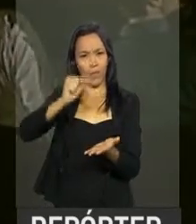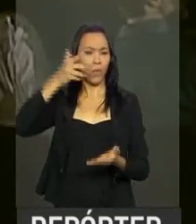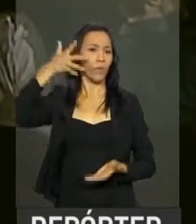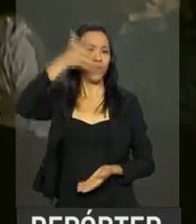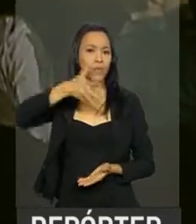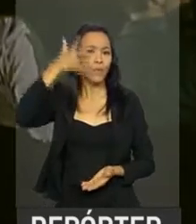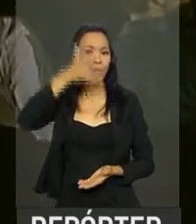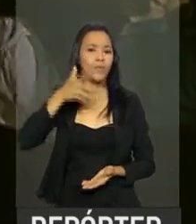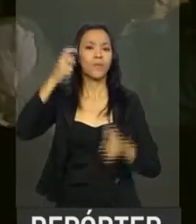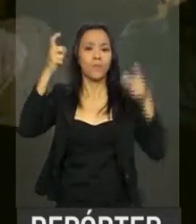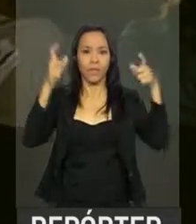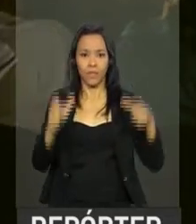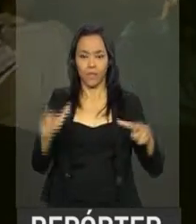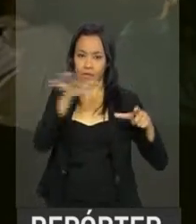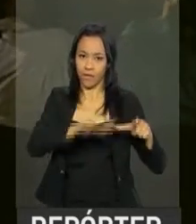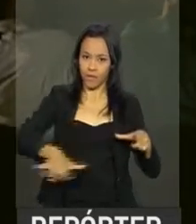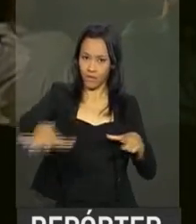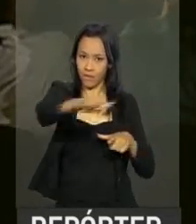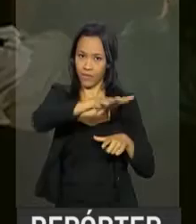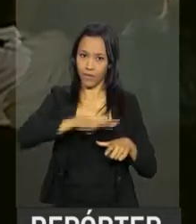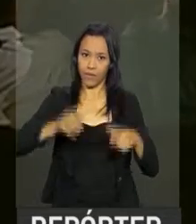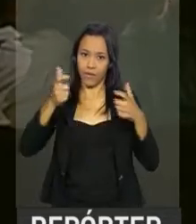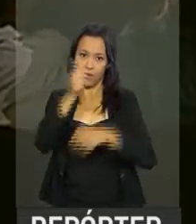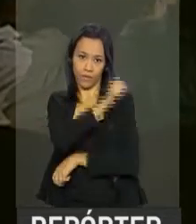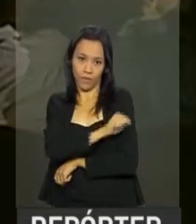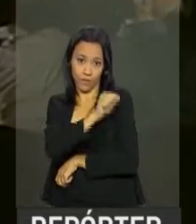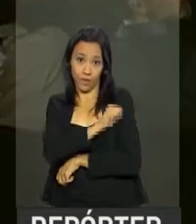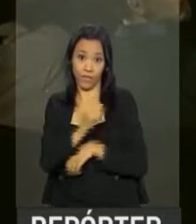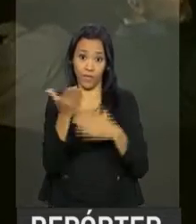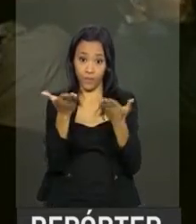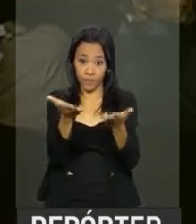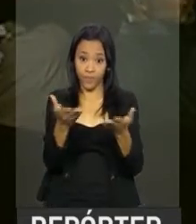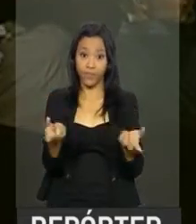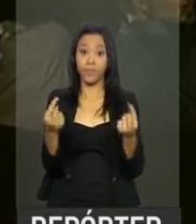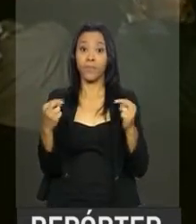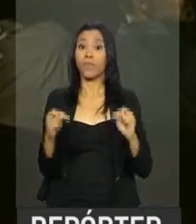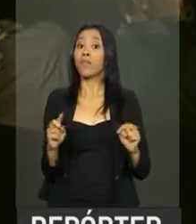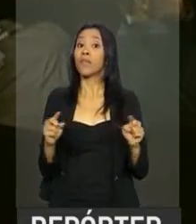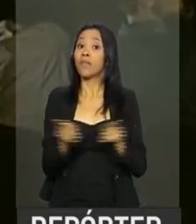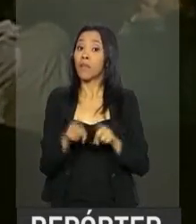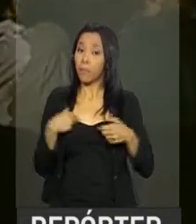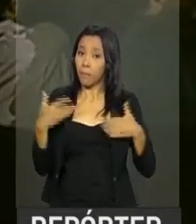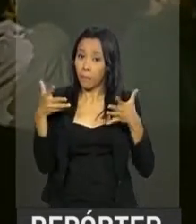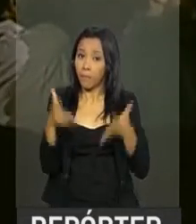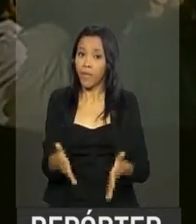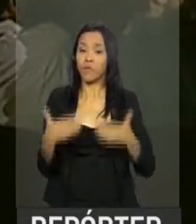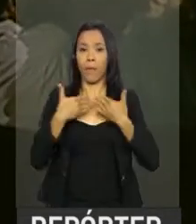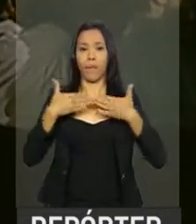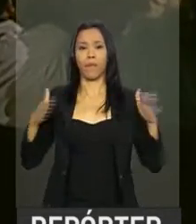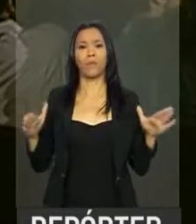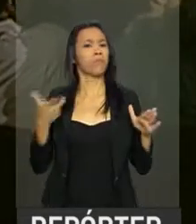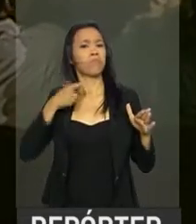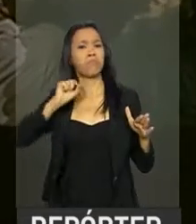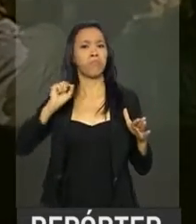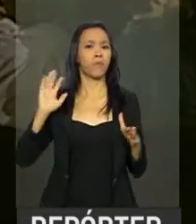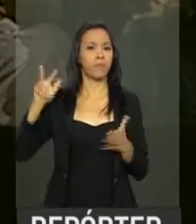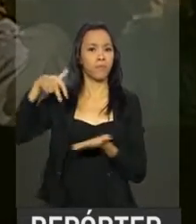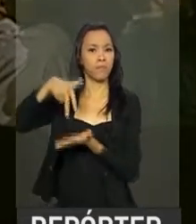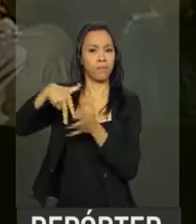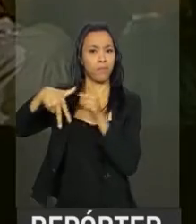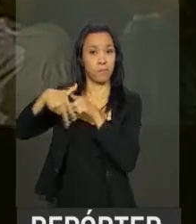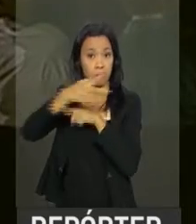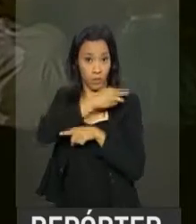aqui no Rio Centro, na zona oeste do Rio de Janeiro. Também devem participar da cerimônia de abertura do evento o ministro de